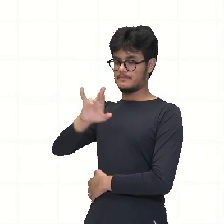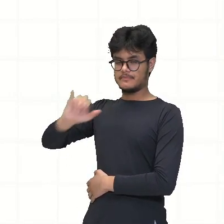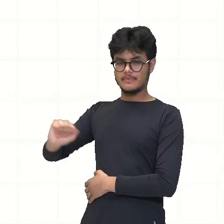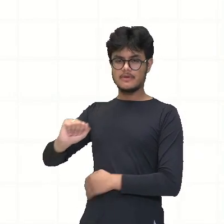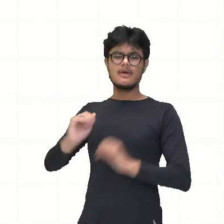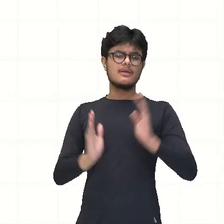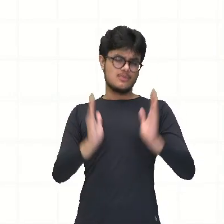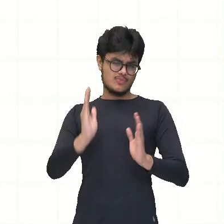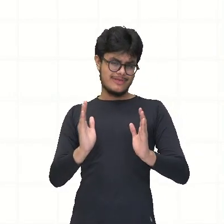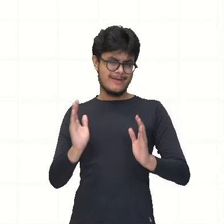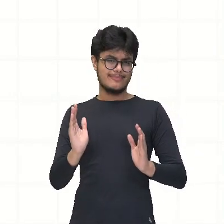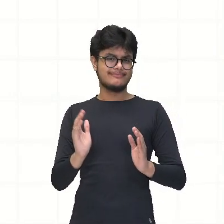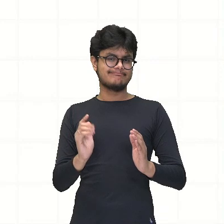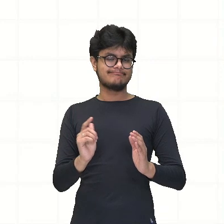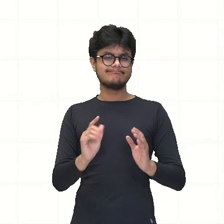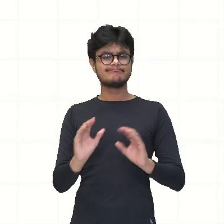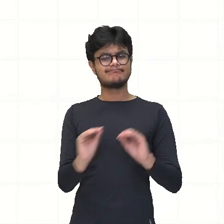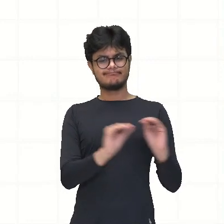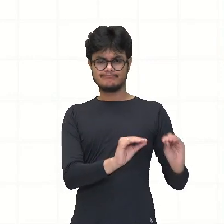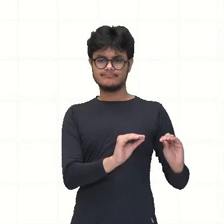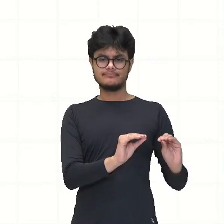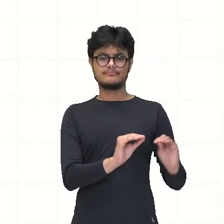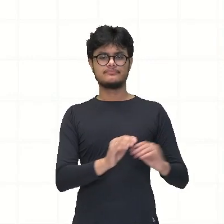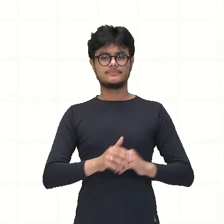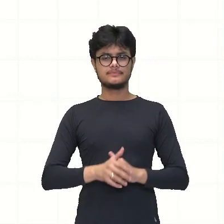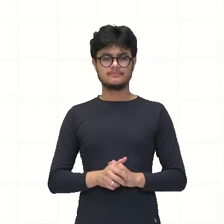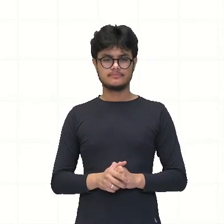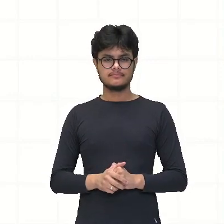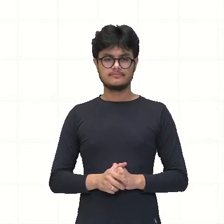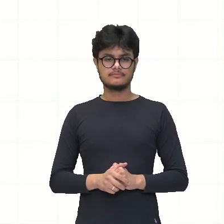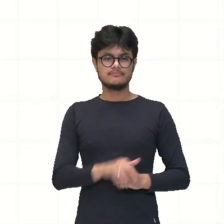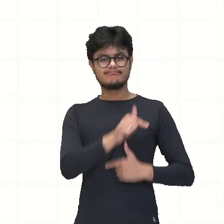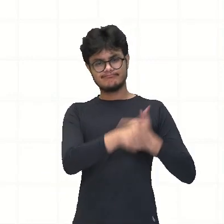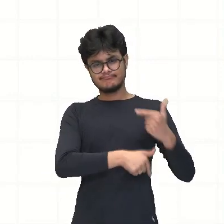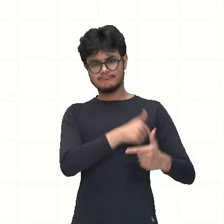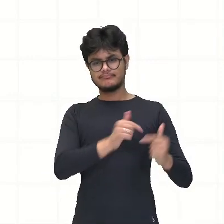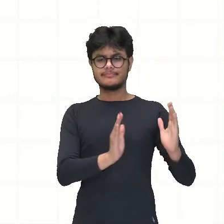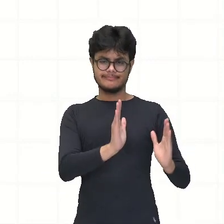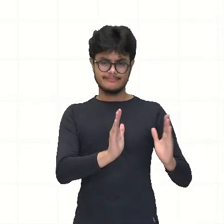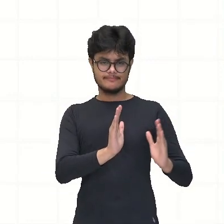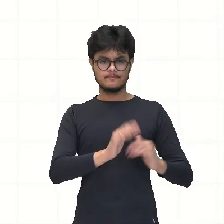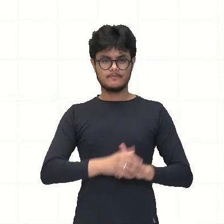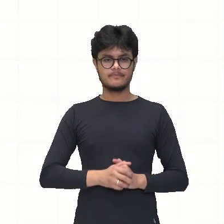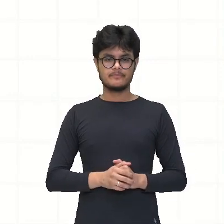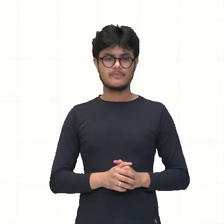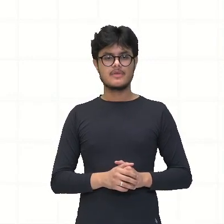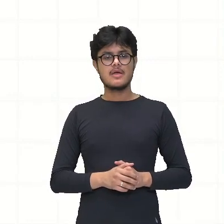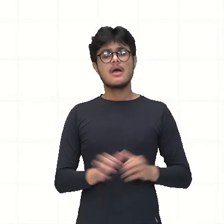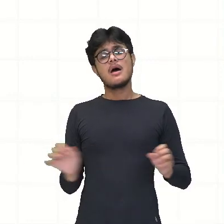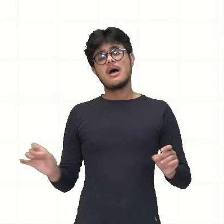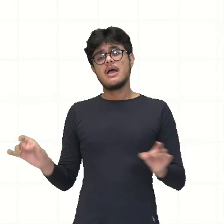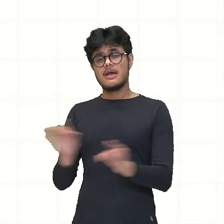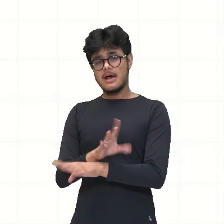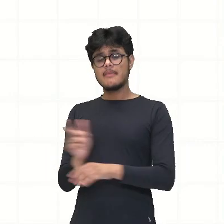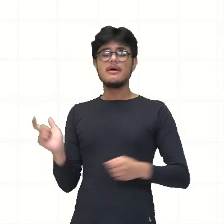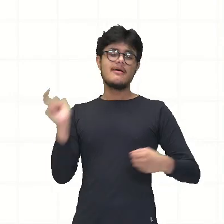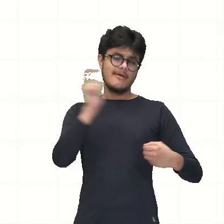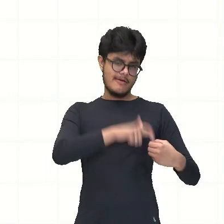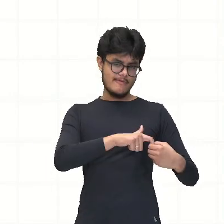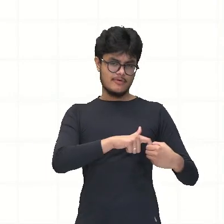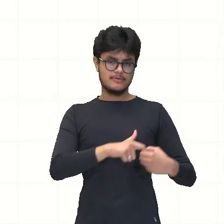deslocamento, né? De indivíduos para localidades onde há trabalho durante um tempo. E aí a gente vai denominar de migração